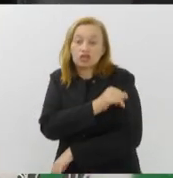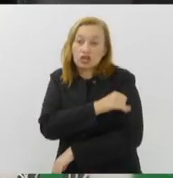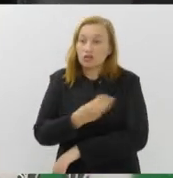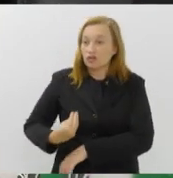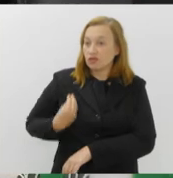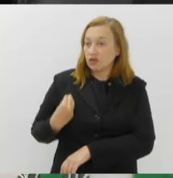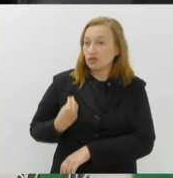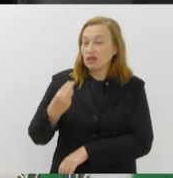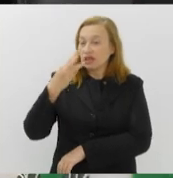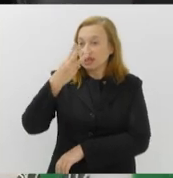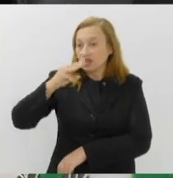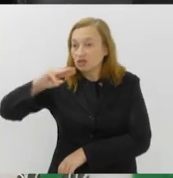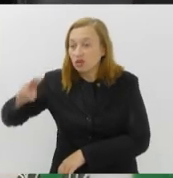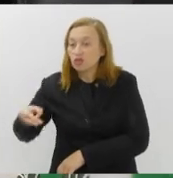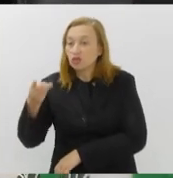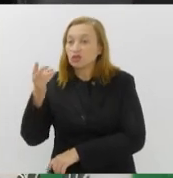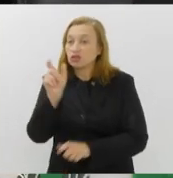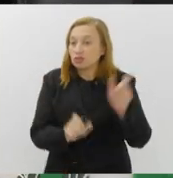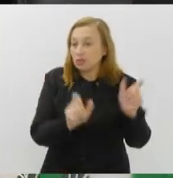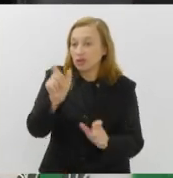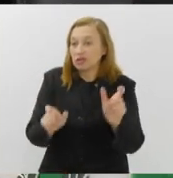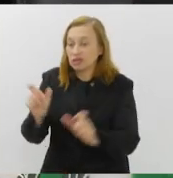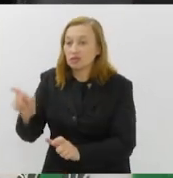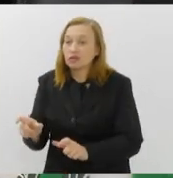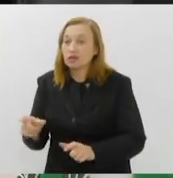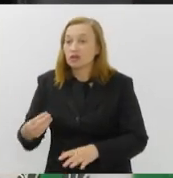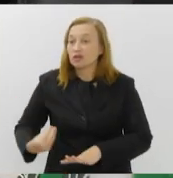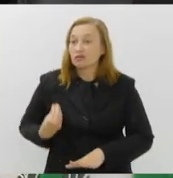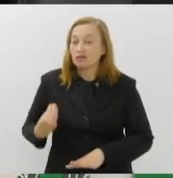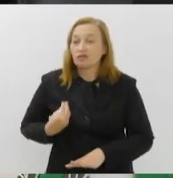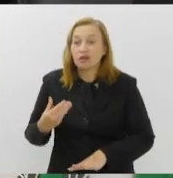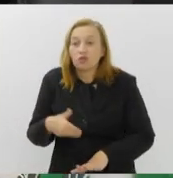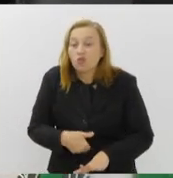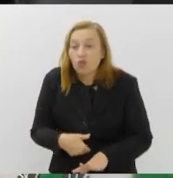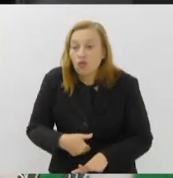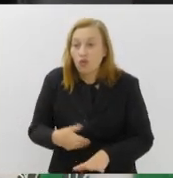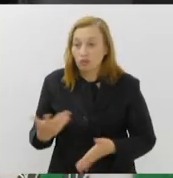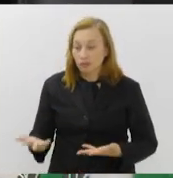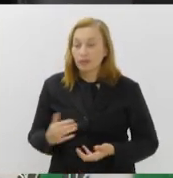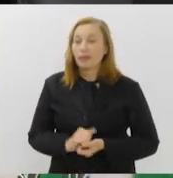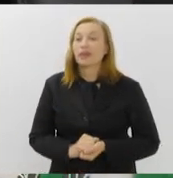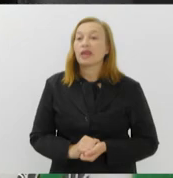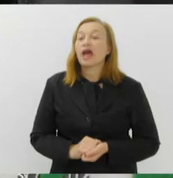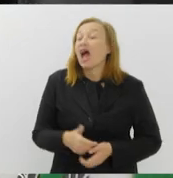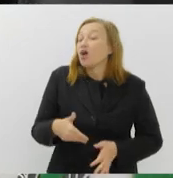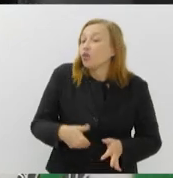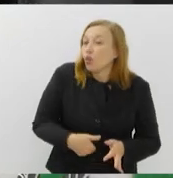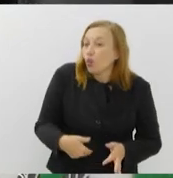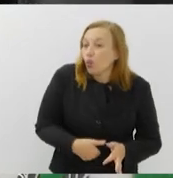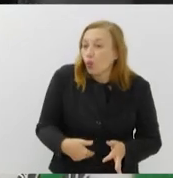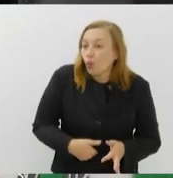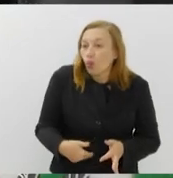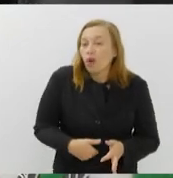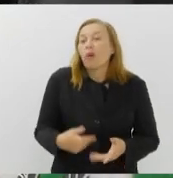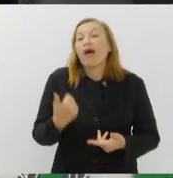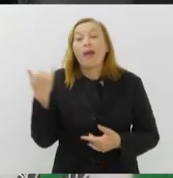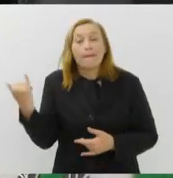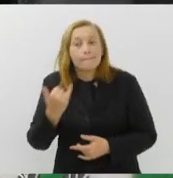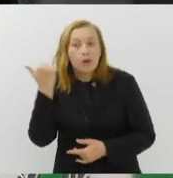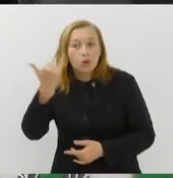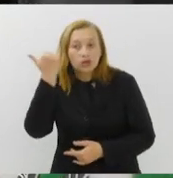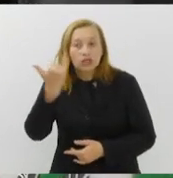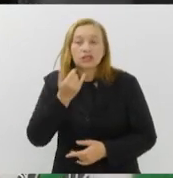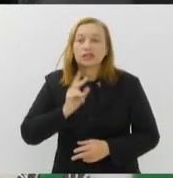de 3 milhões de pessoas nessa situação desumana. A fome, e é importante